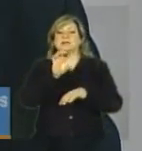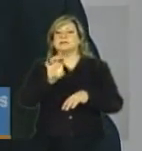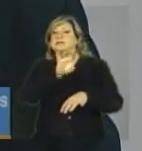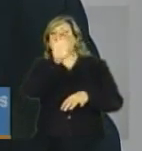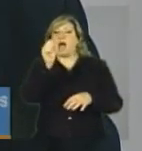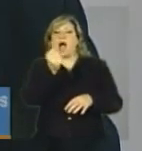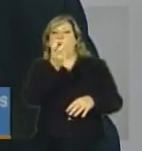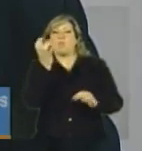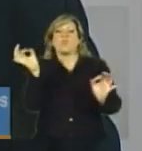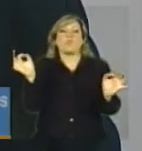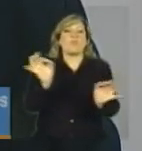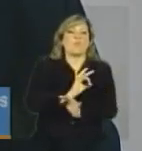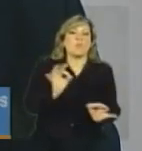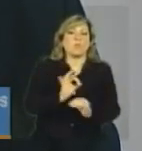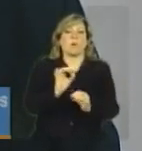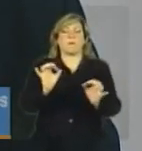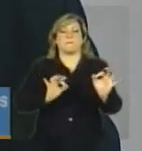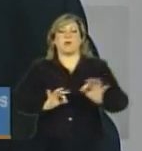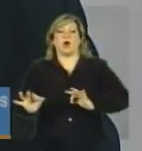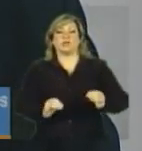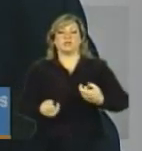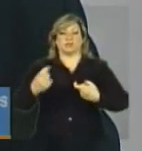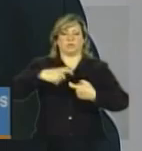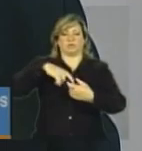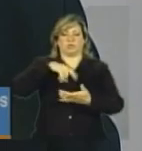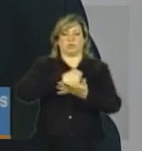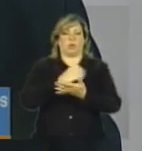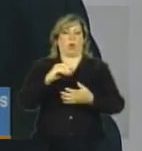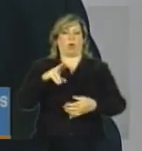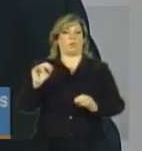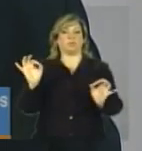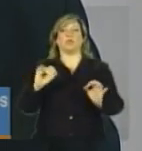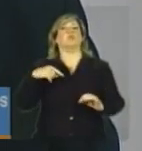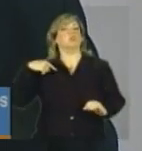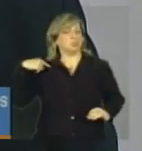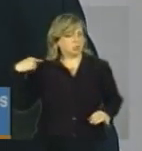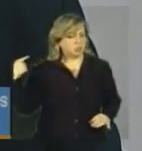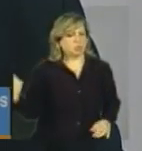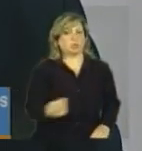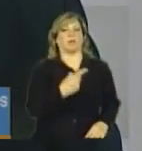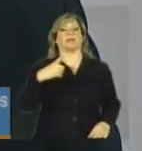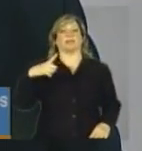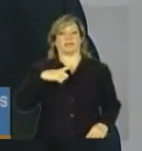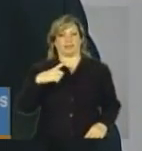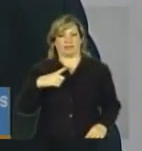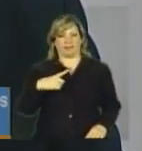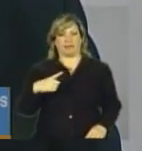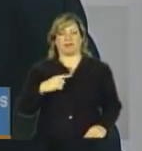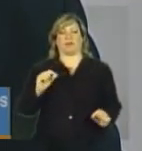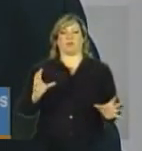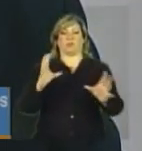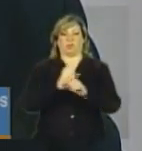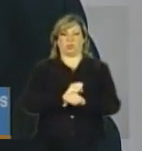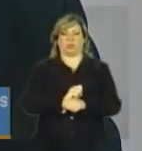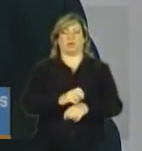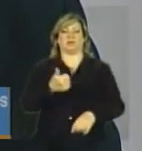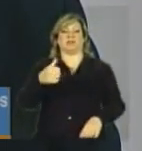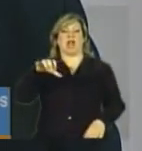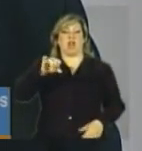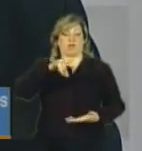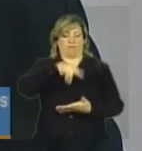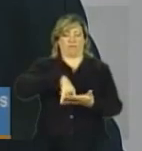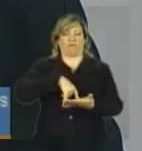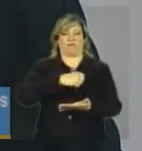tenha eh projetos contratados pela parceria com a CONAB. diretamente com os estados. São 19 convênios